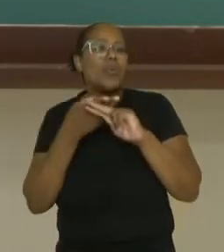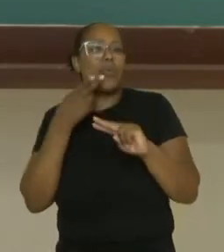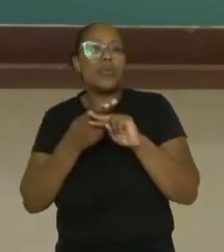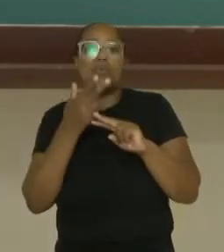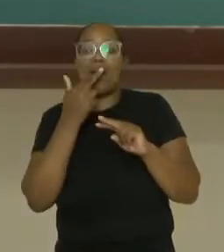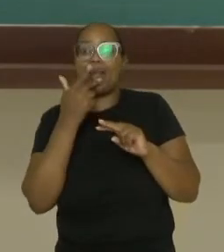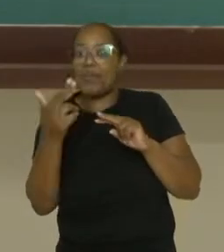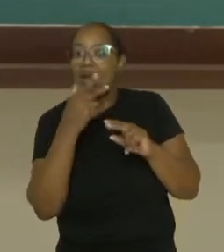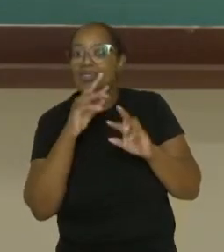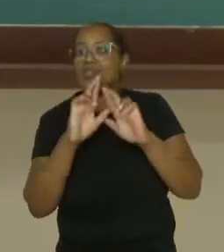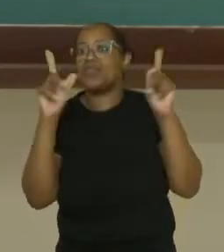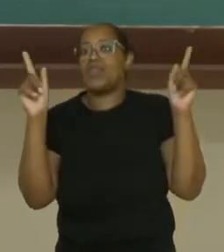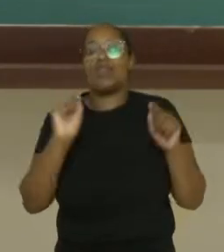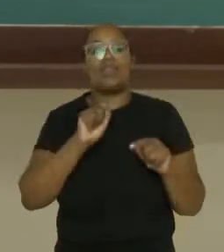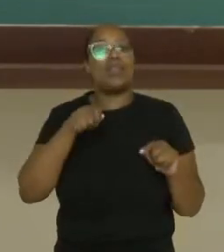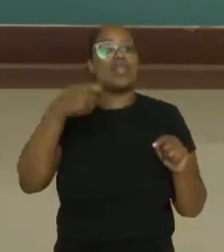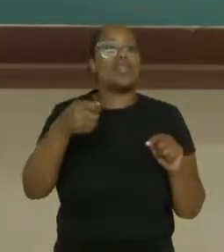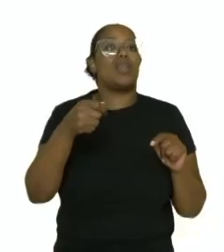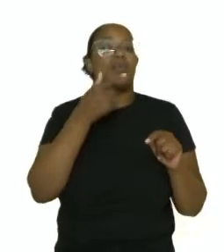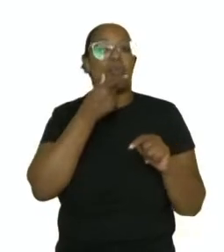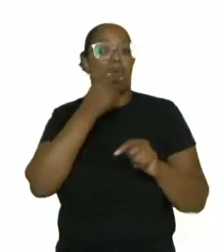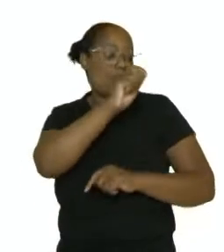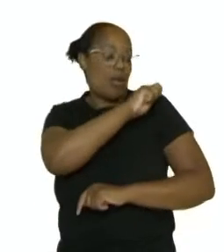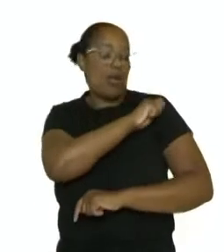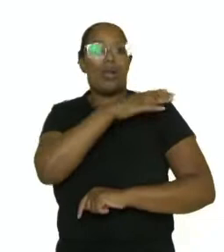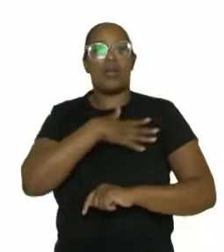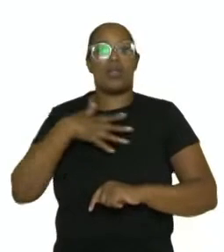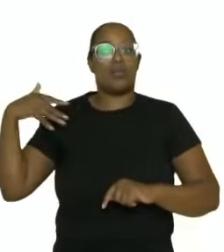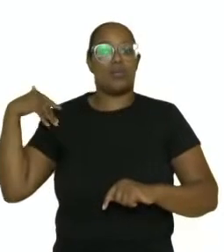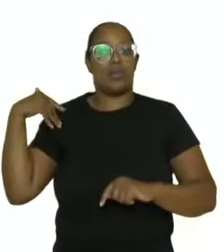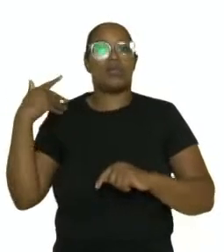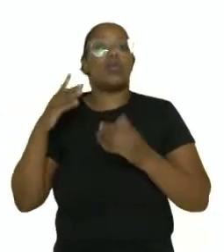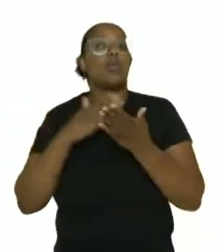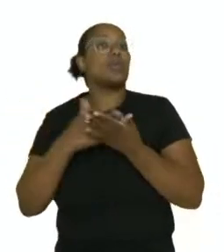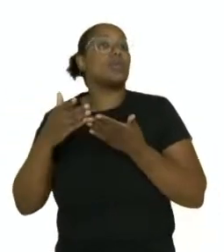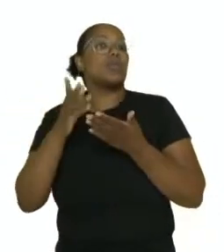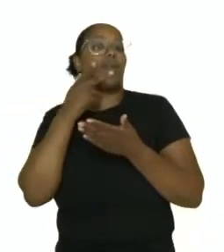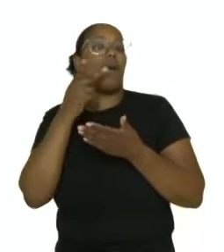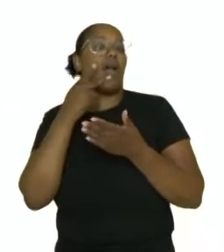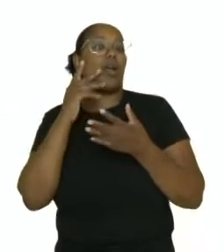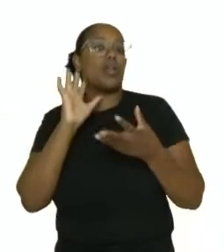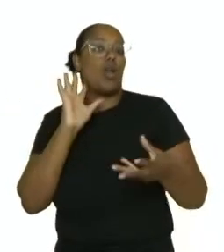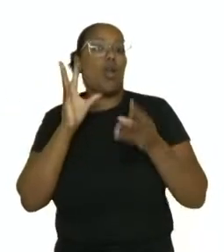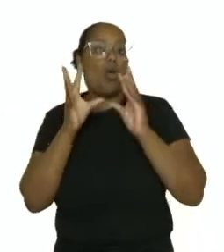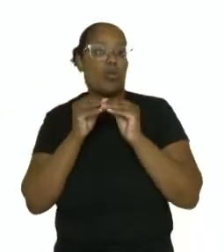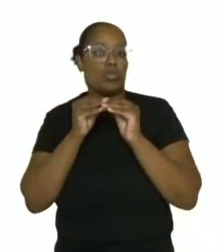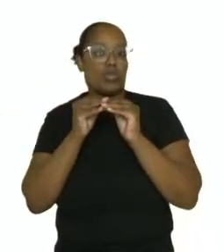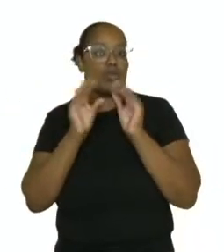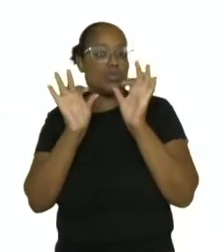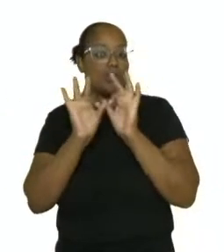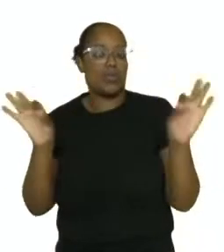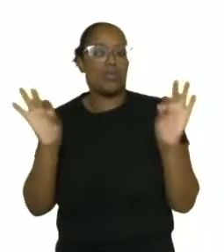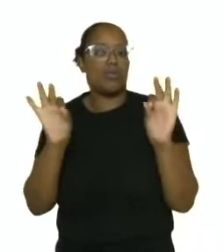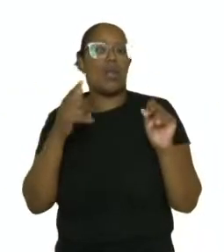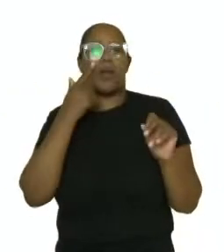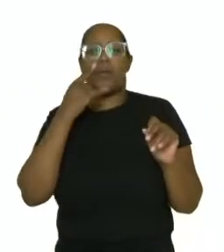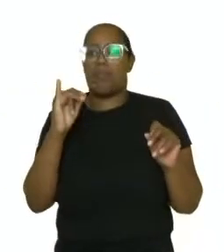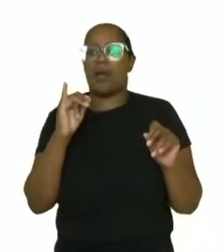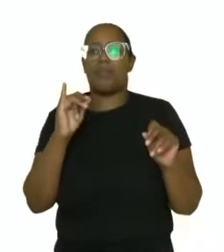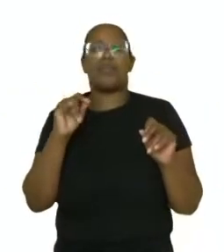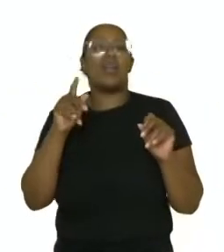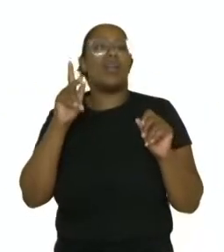tudo a ver. Aristóteles, começando a falar de lógica, é considerado o pai da lógica. Ele fez um texto